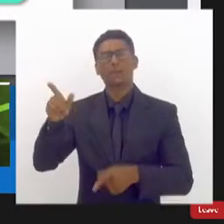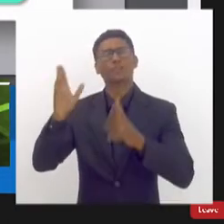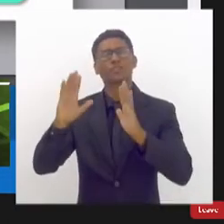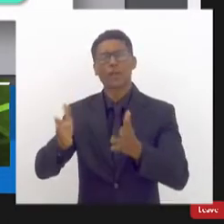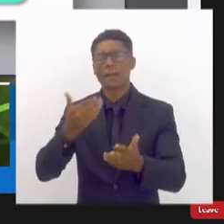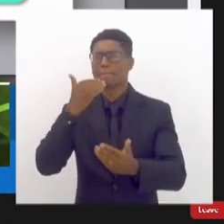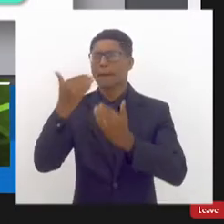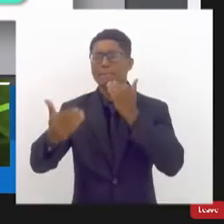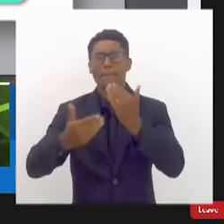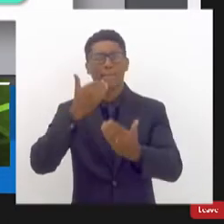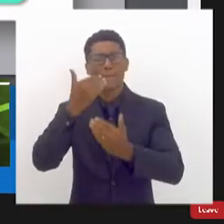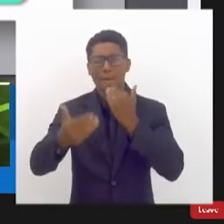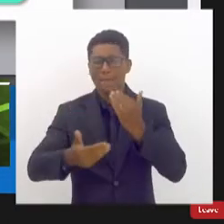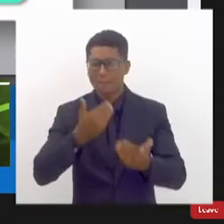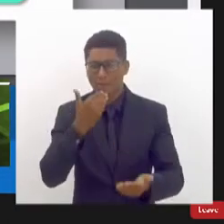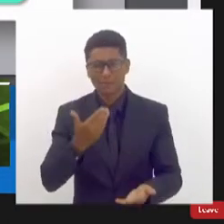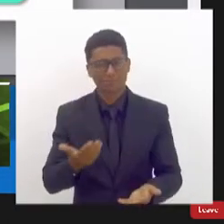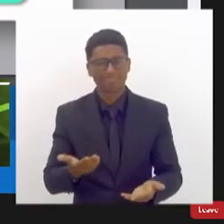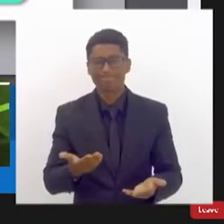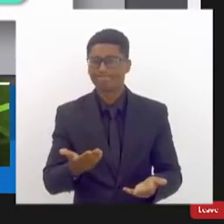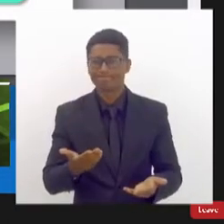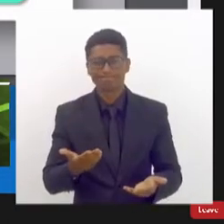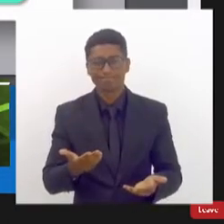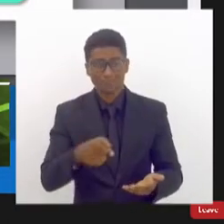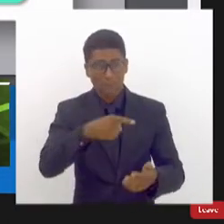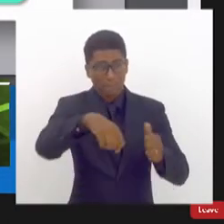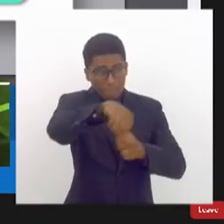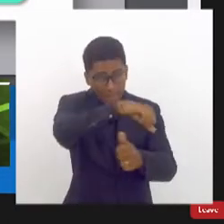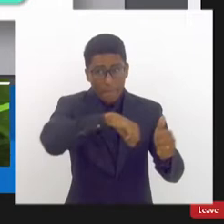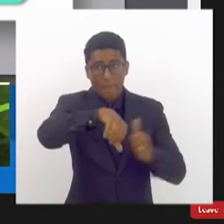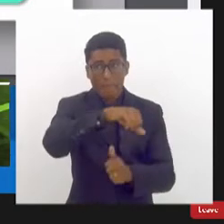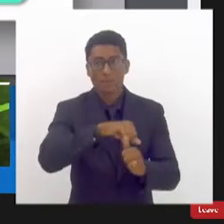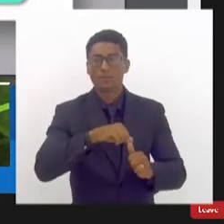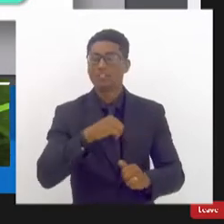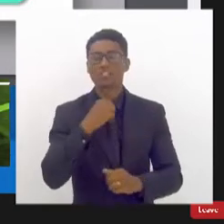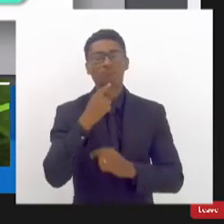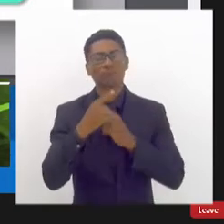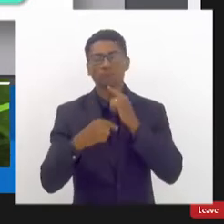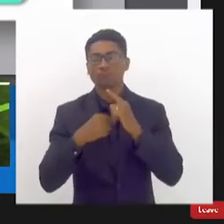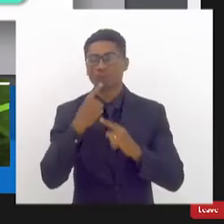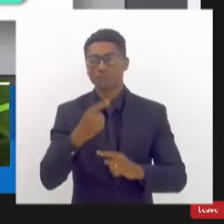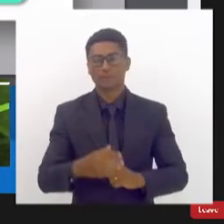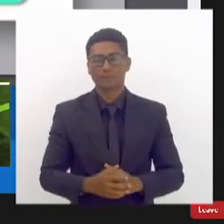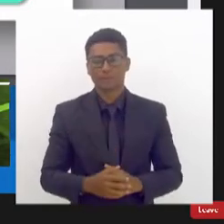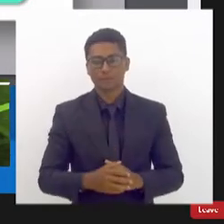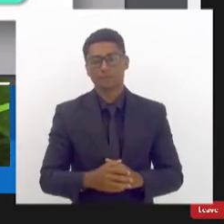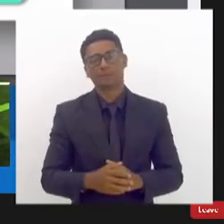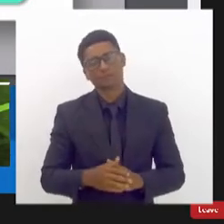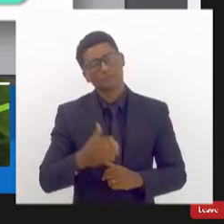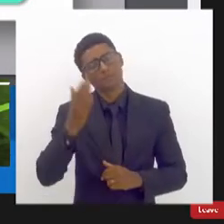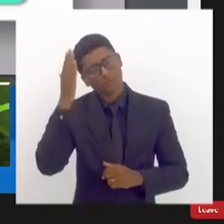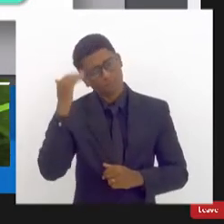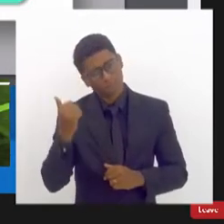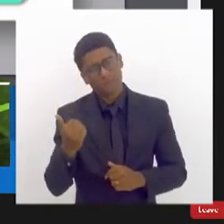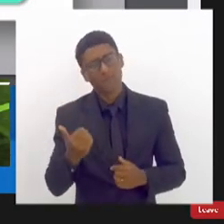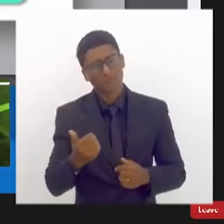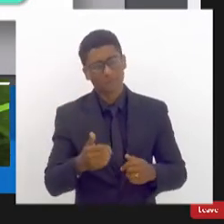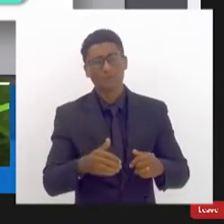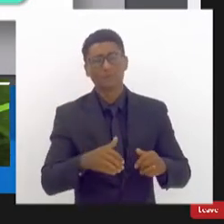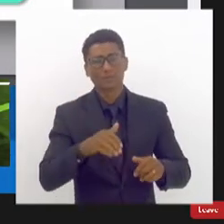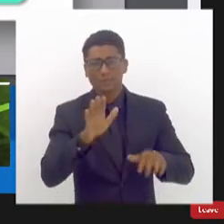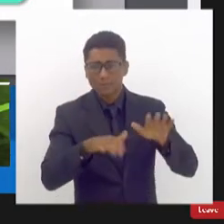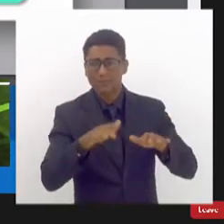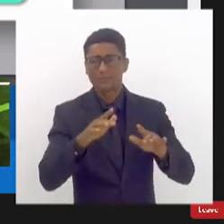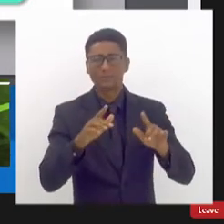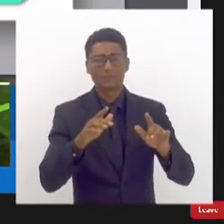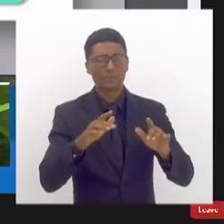redesenho seja visto, o que não aconteceu, né? Até porque eu entendo que é altamente específico, mas entendo também que,